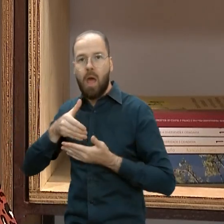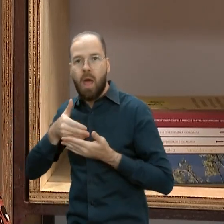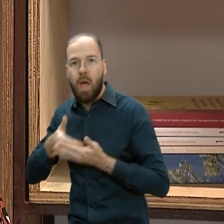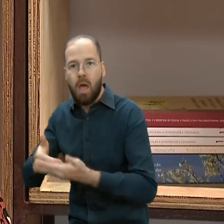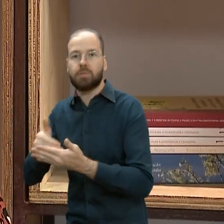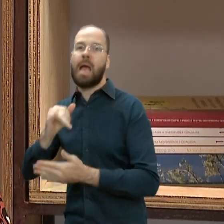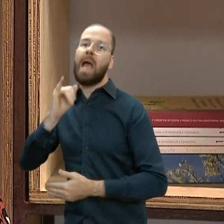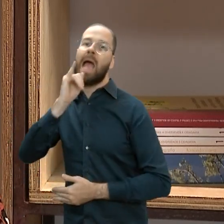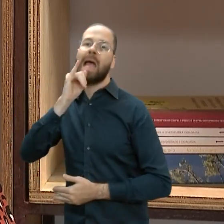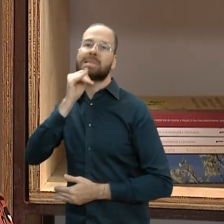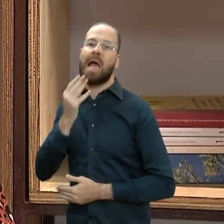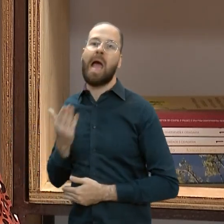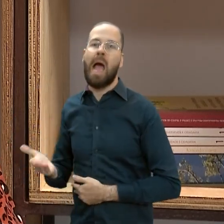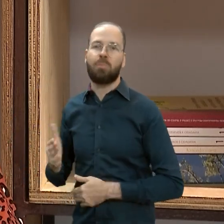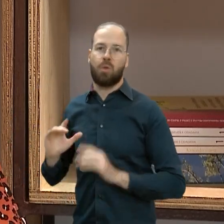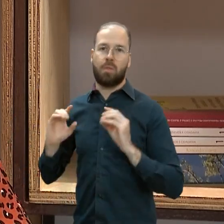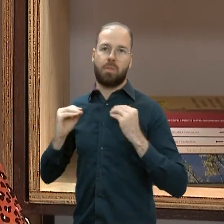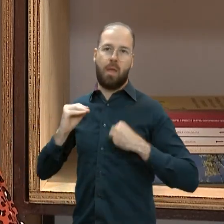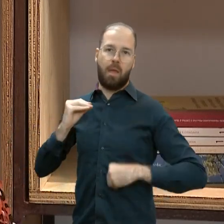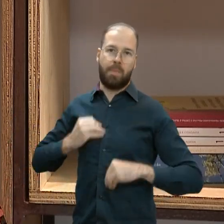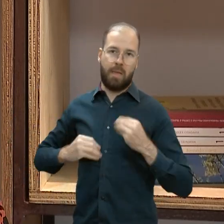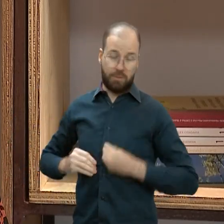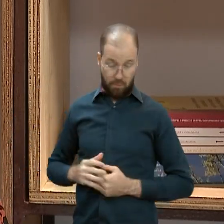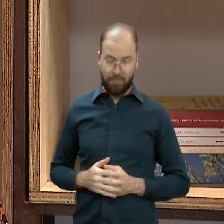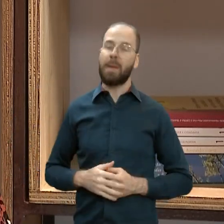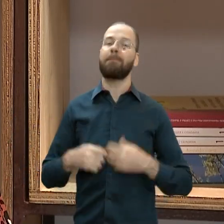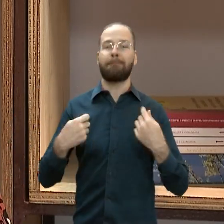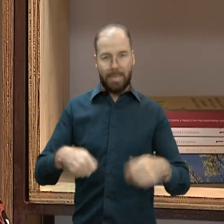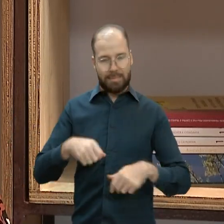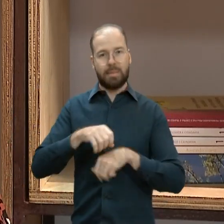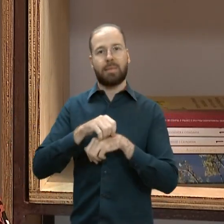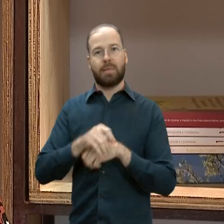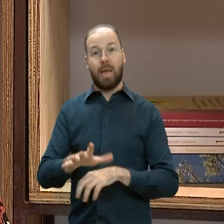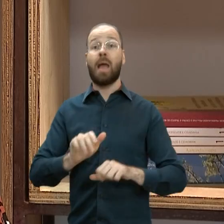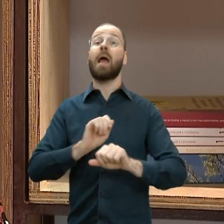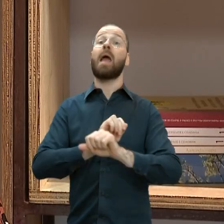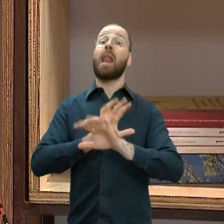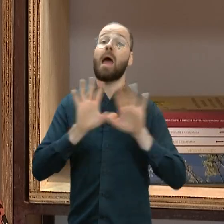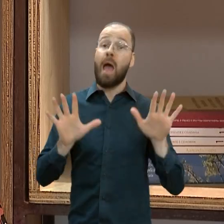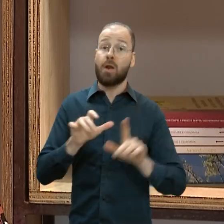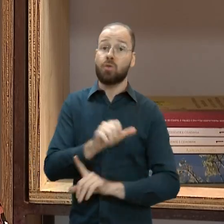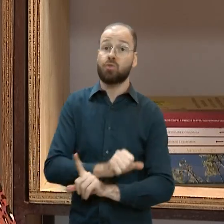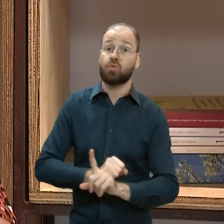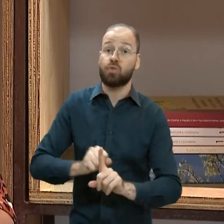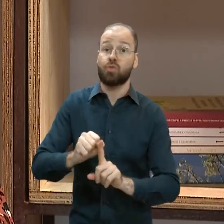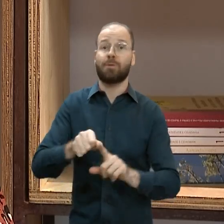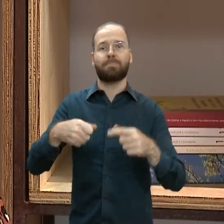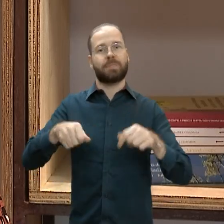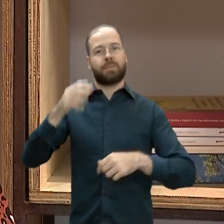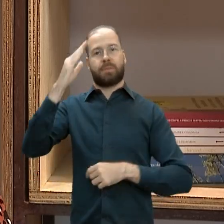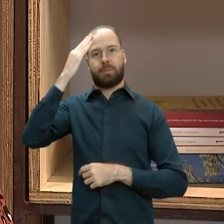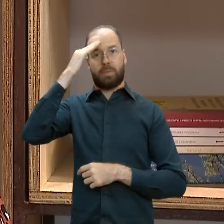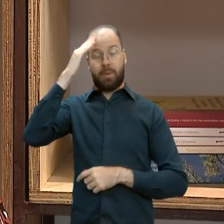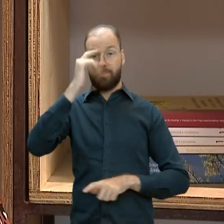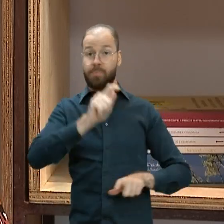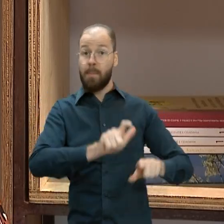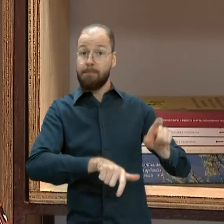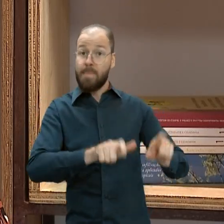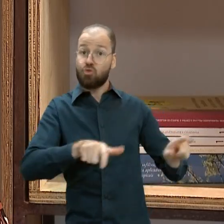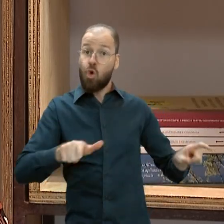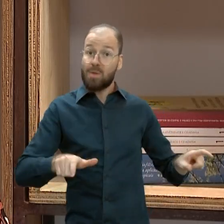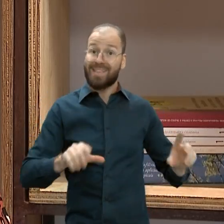claro isso para a sociedade, que a sociedade entenda que as pessoas com deficiência, elas lutaram muito pelos